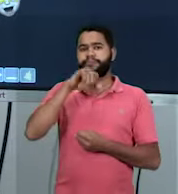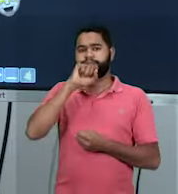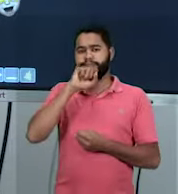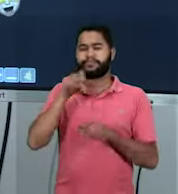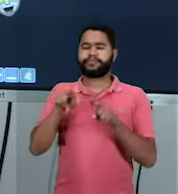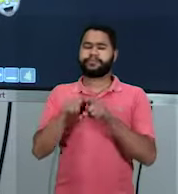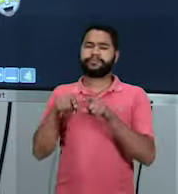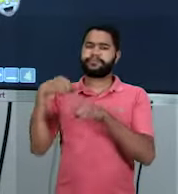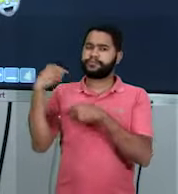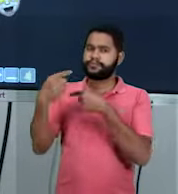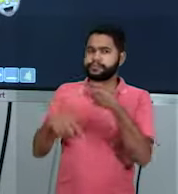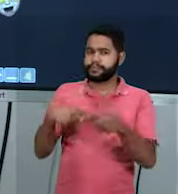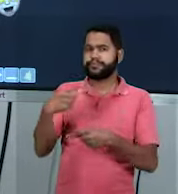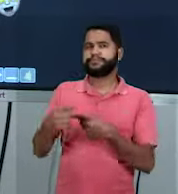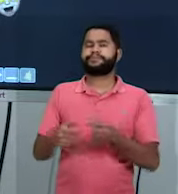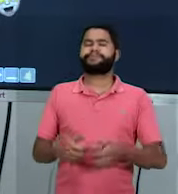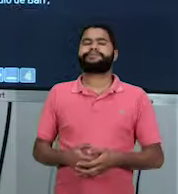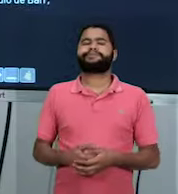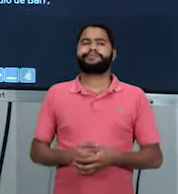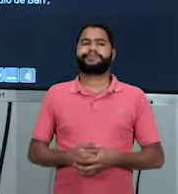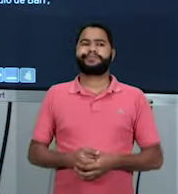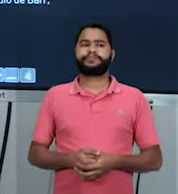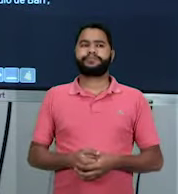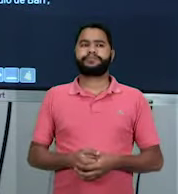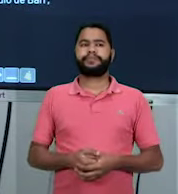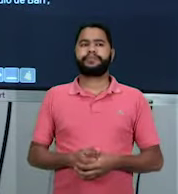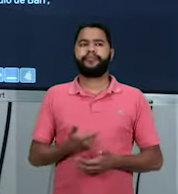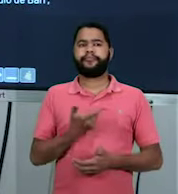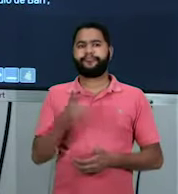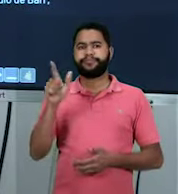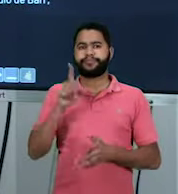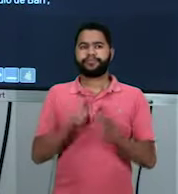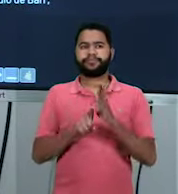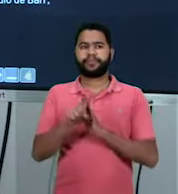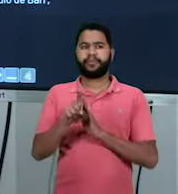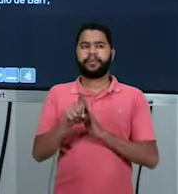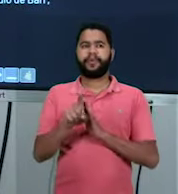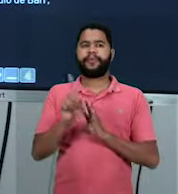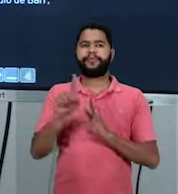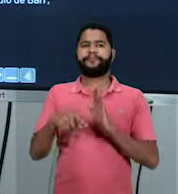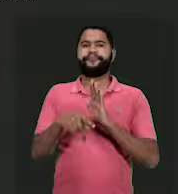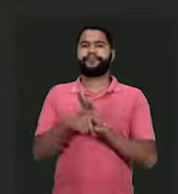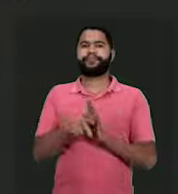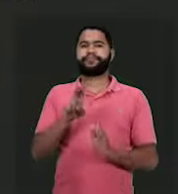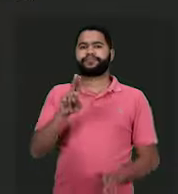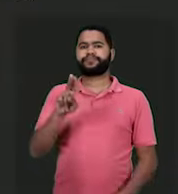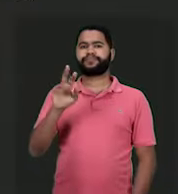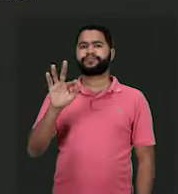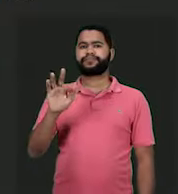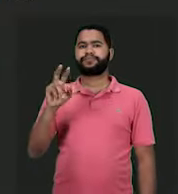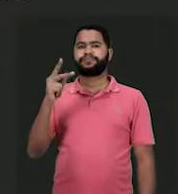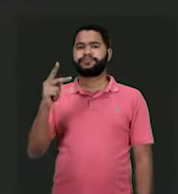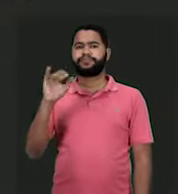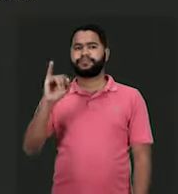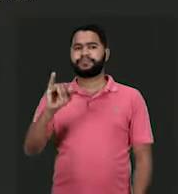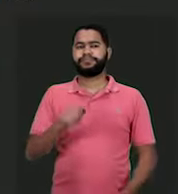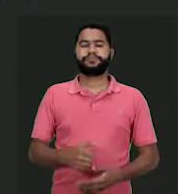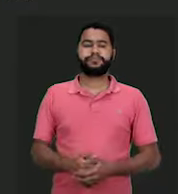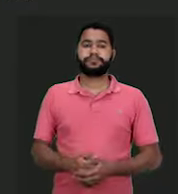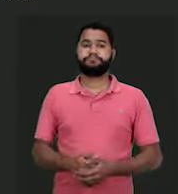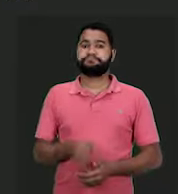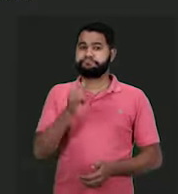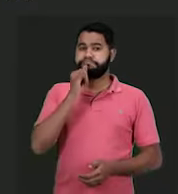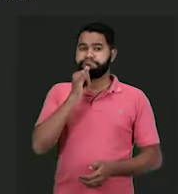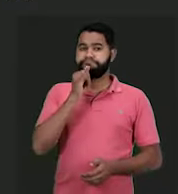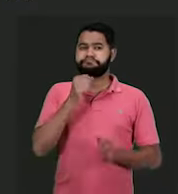seus descendentes do sexo masculino. Próxima questão aqui da Universidade Federal do Piauí. Como exemplo